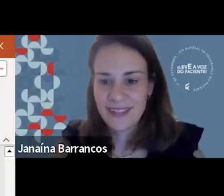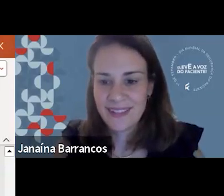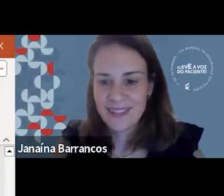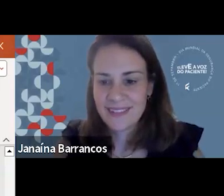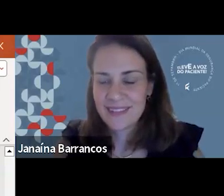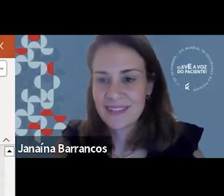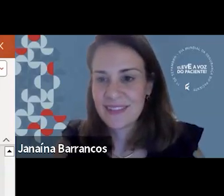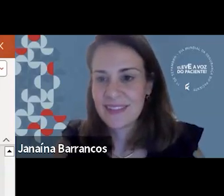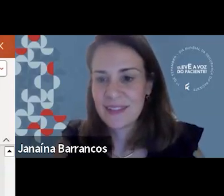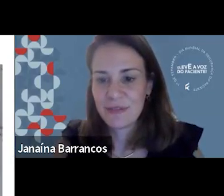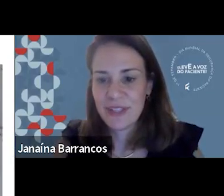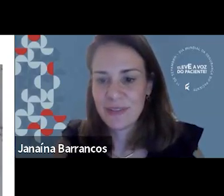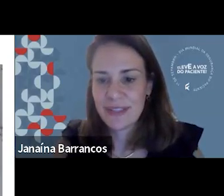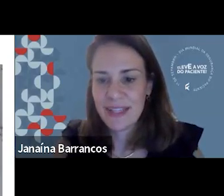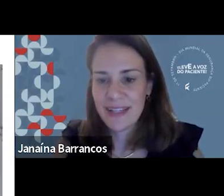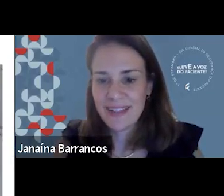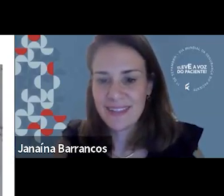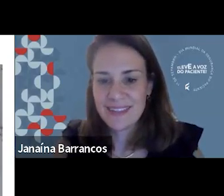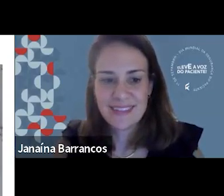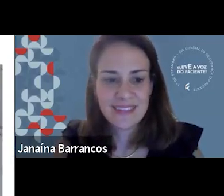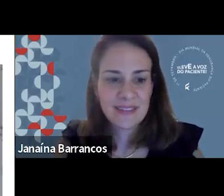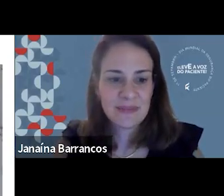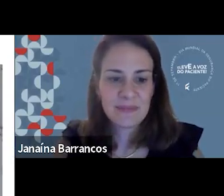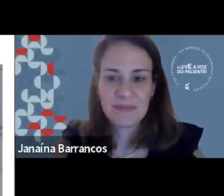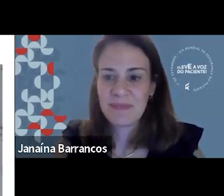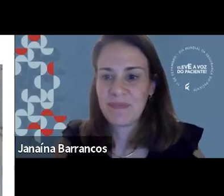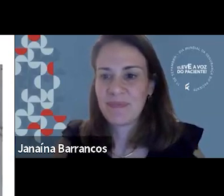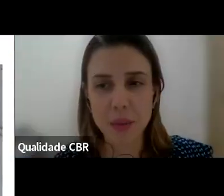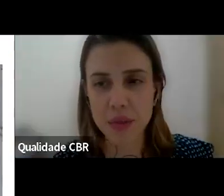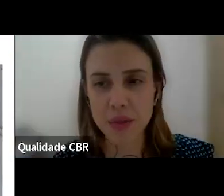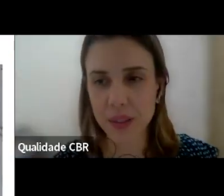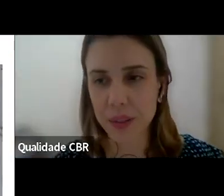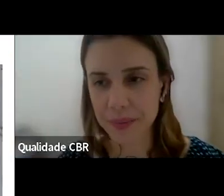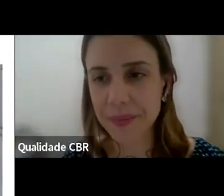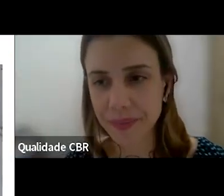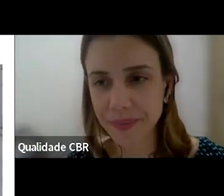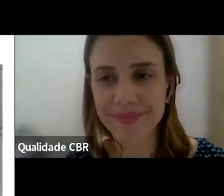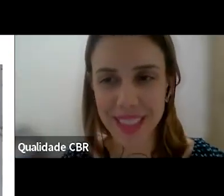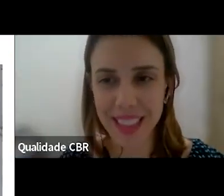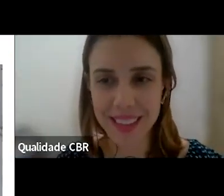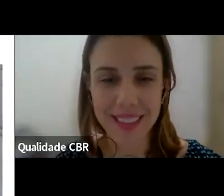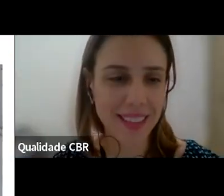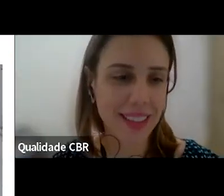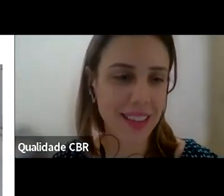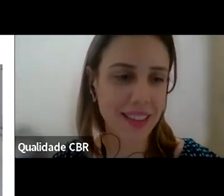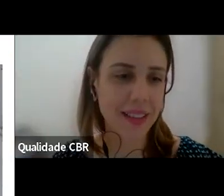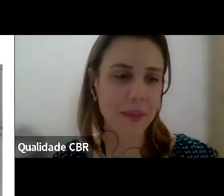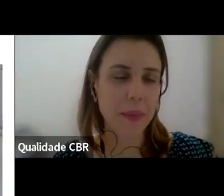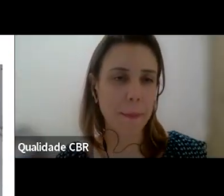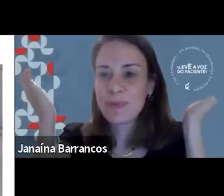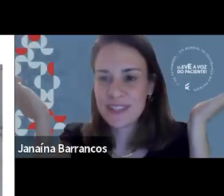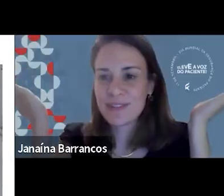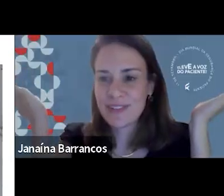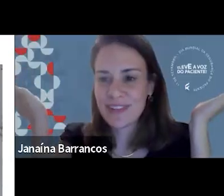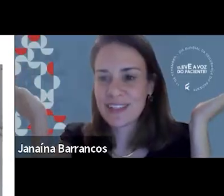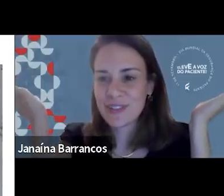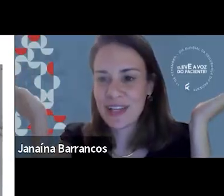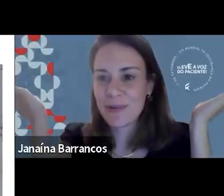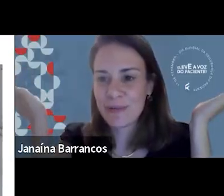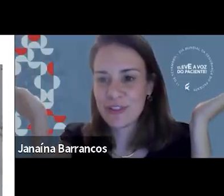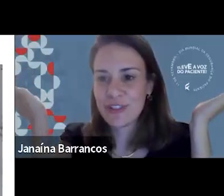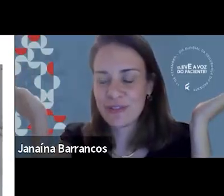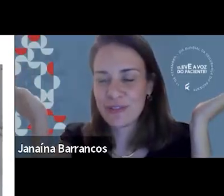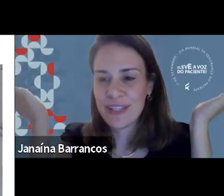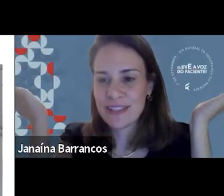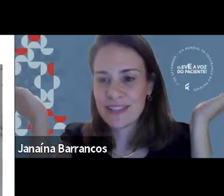Voltei aqui. Estão vendo a tela? Sim, estamos vendo. Sim. Sim. Foi impossível não relacionar